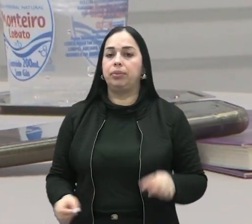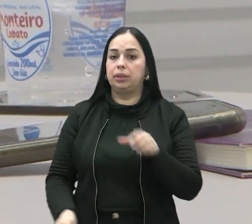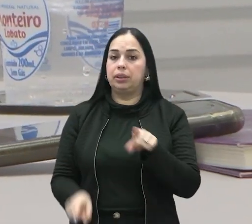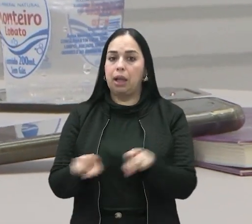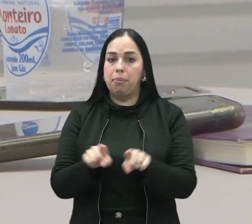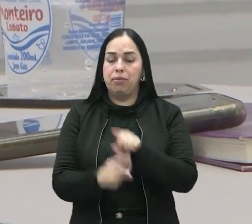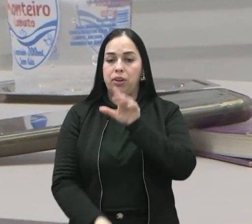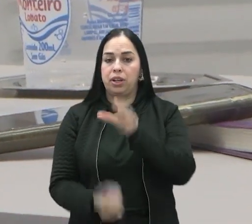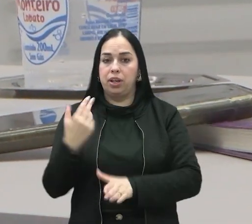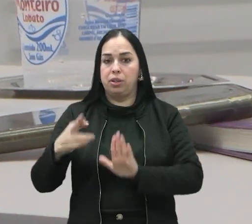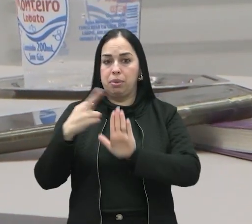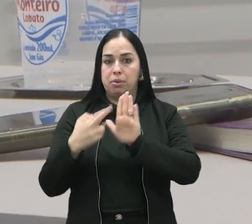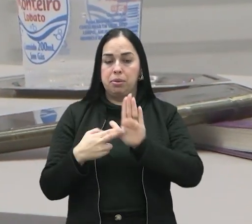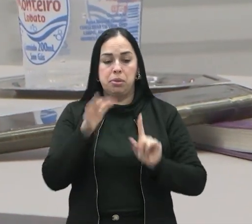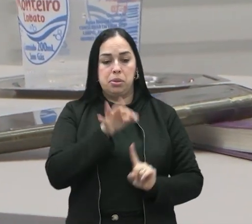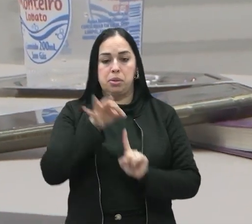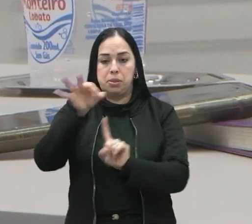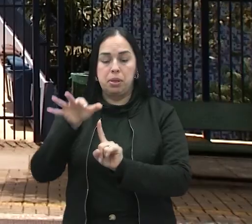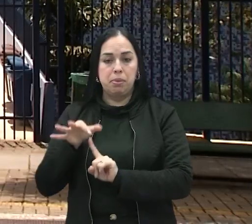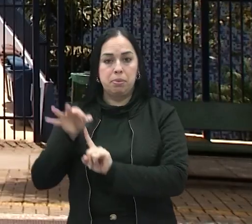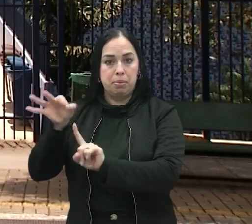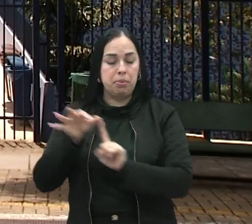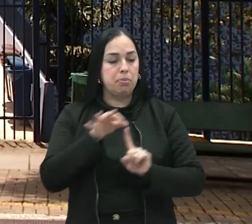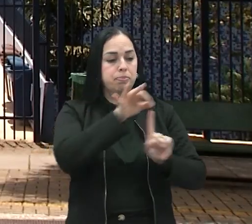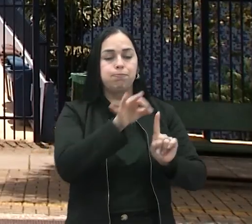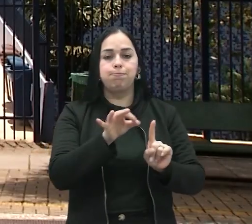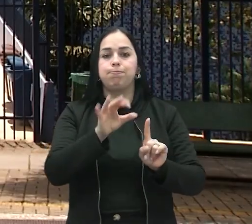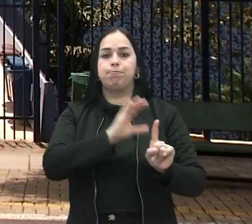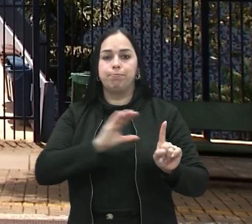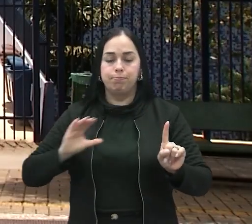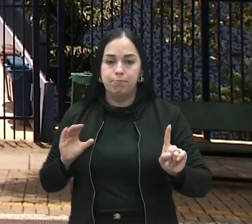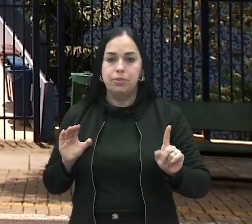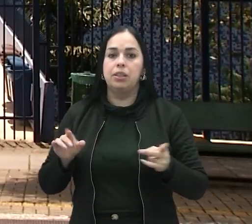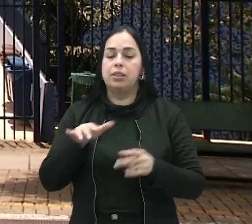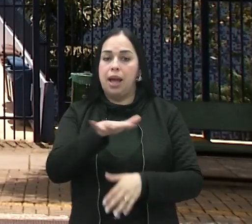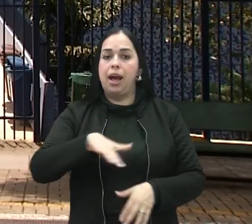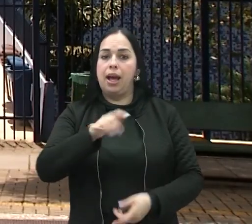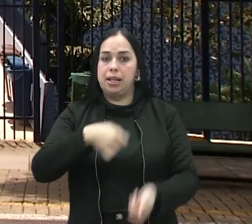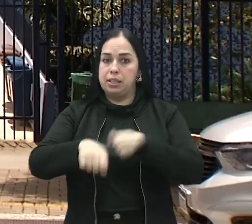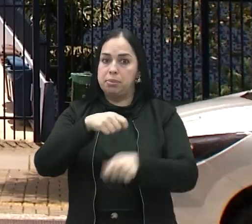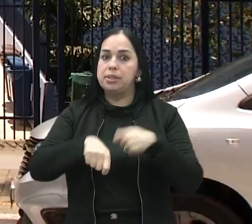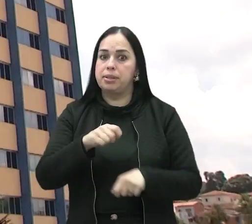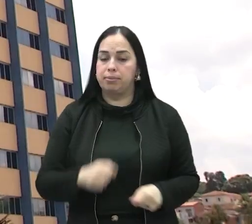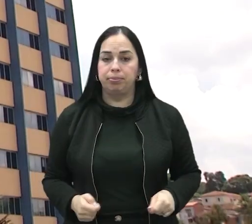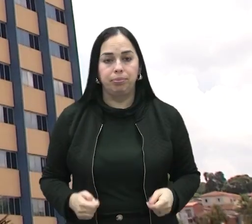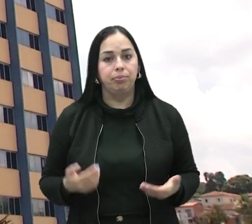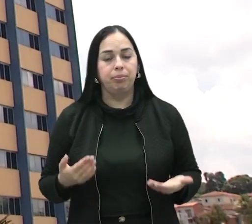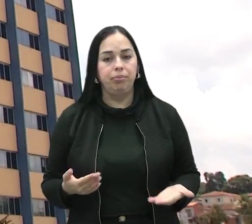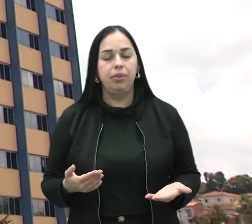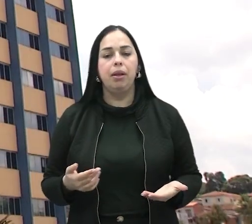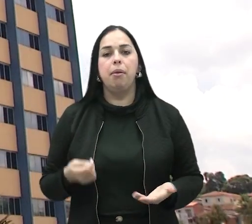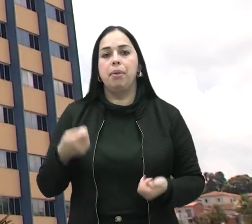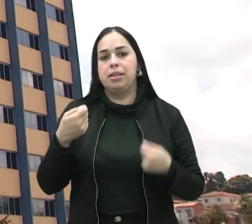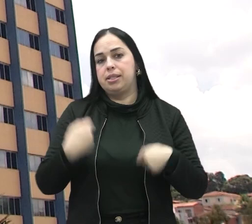regras para a ocupação de cargos em comissão e funções de confiança na administração municipal. Ele